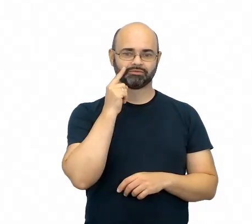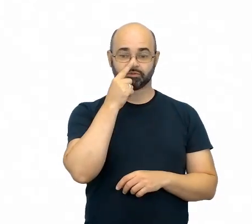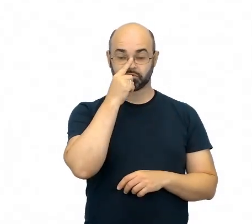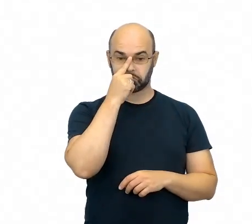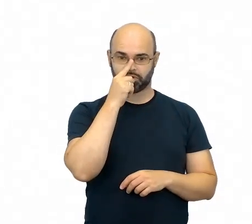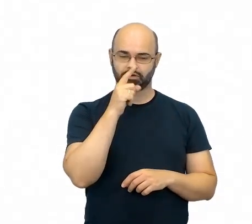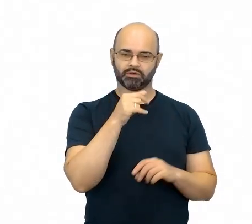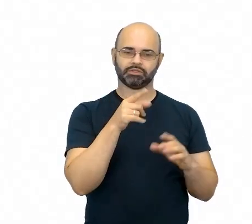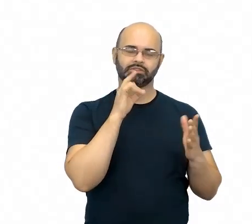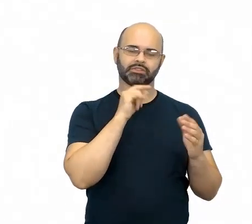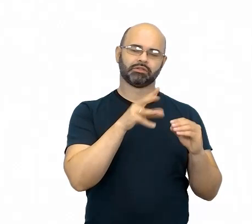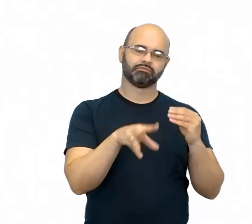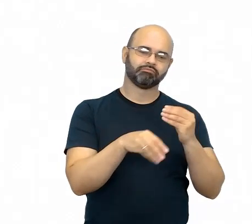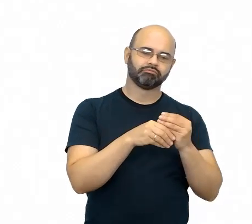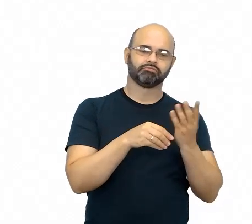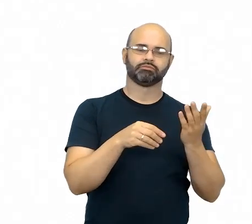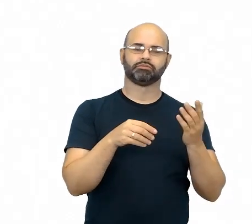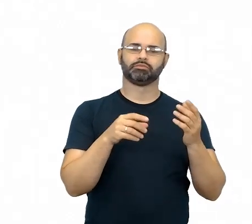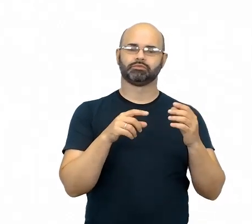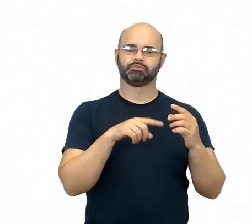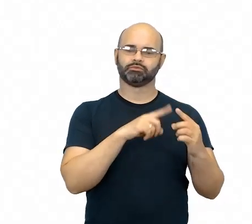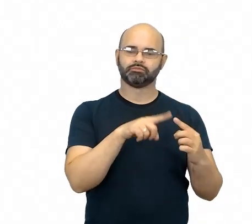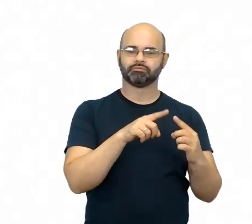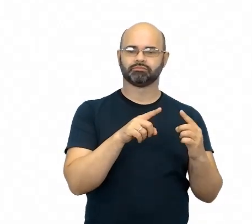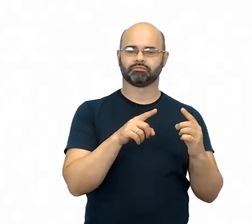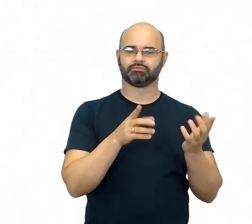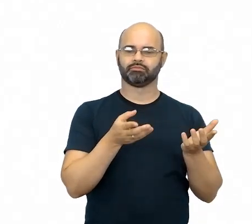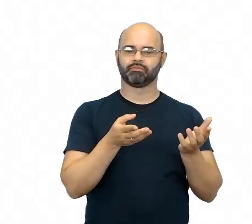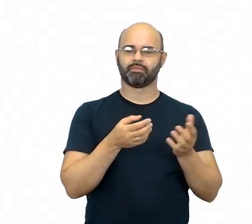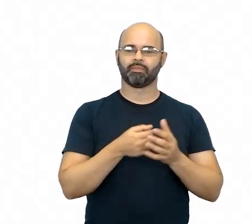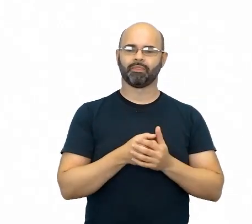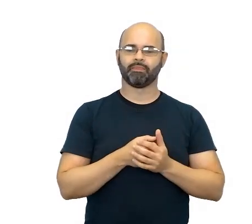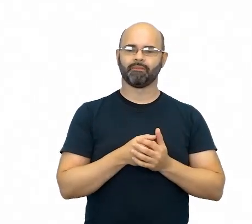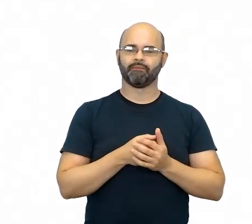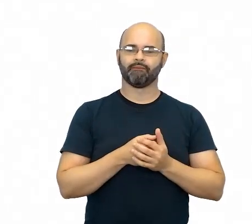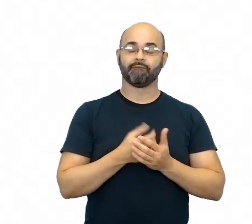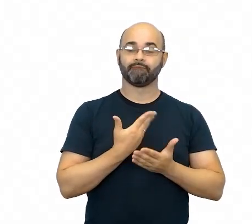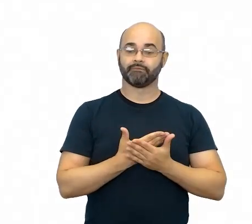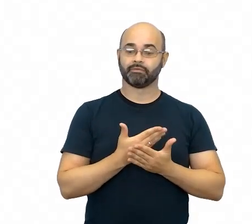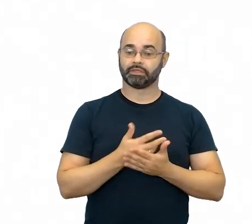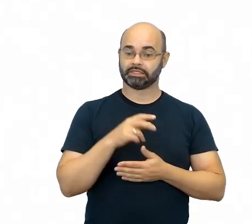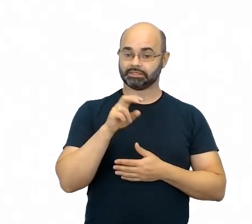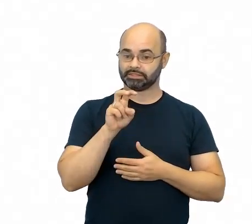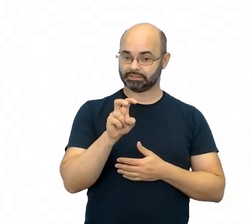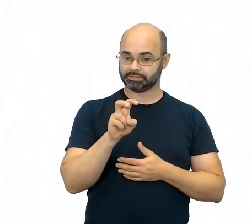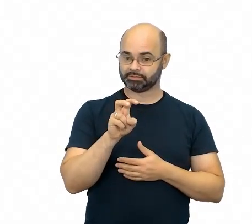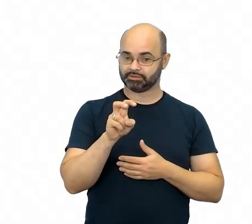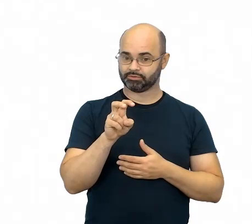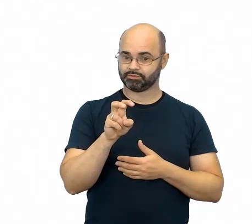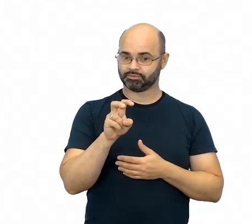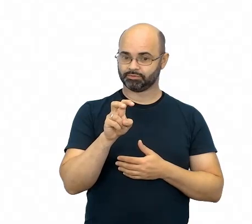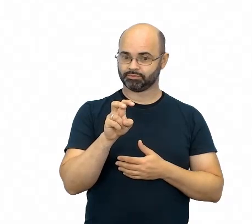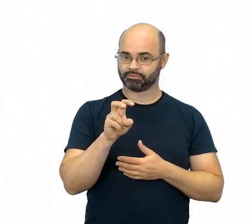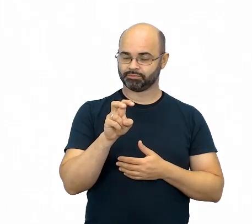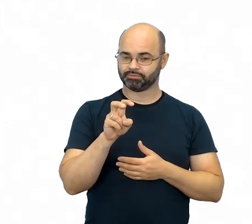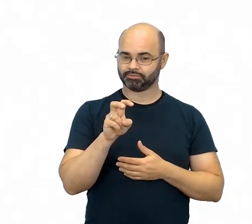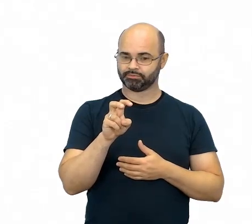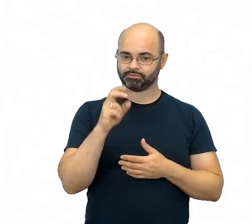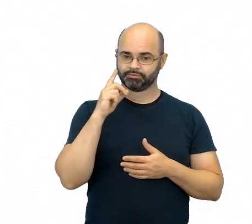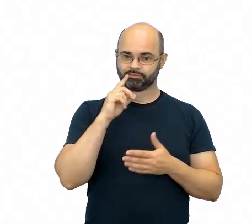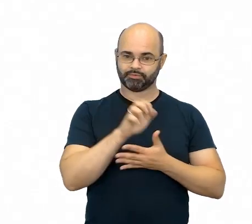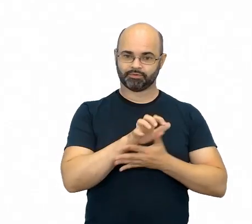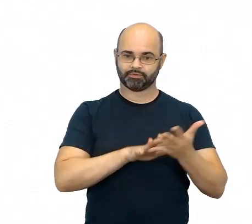oposição, de adição, de finalidade. E nesta aula 5, é importante ressaltar que na